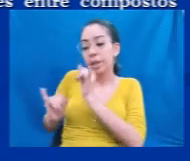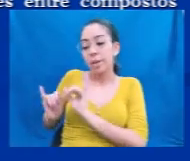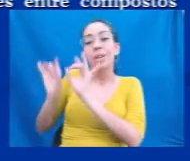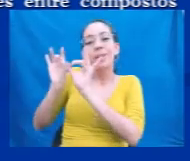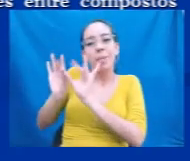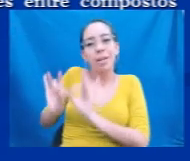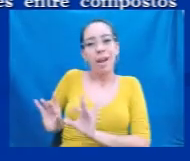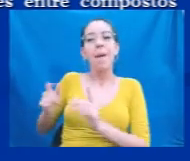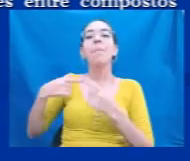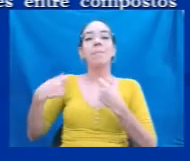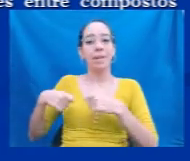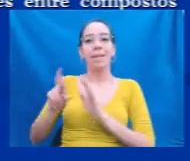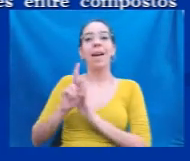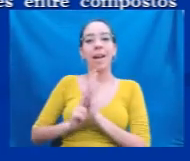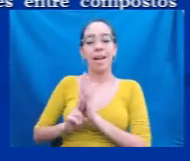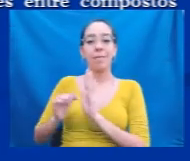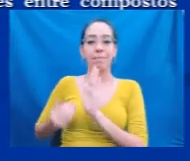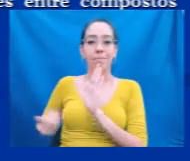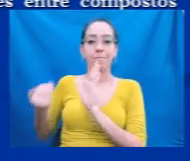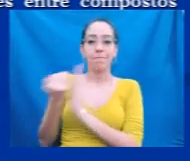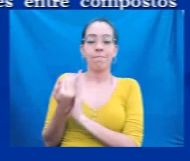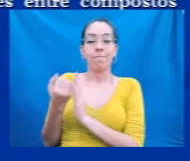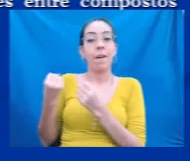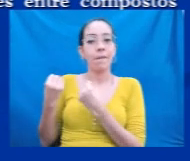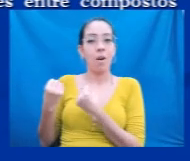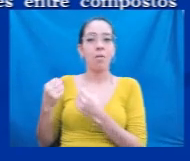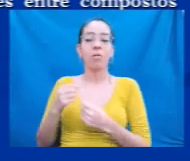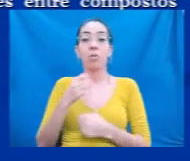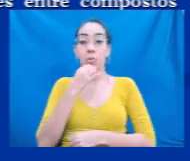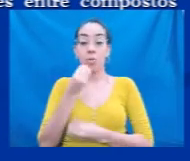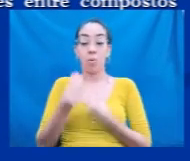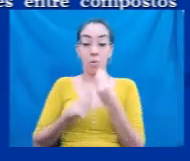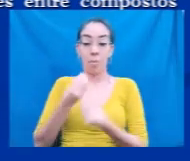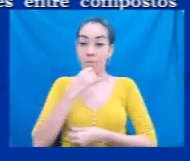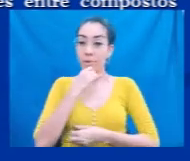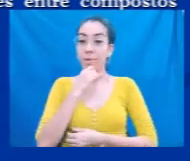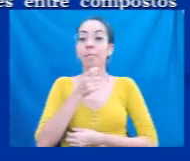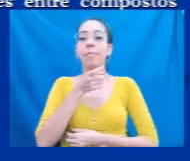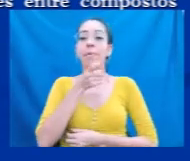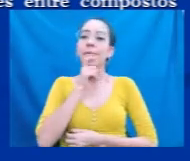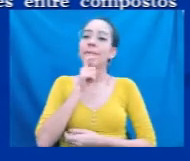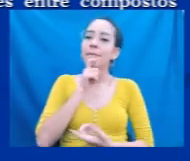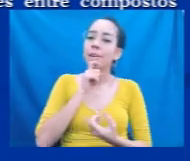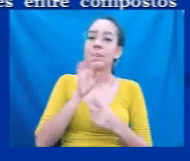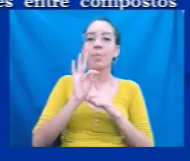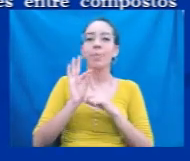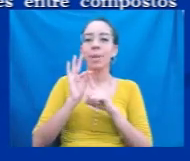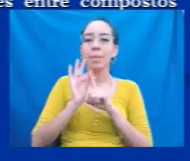que realmente têm que ser armazenados em temperaturas baixas, todas essas informações